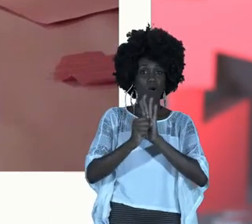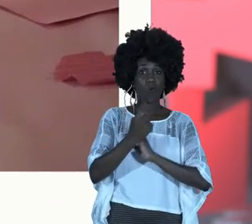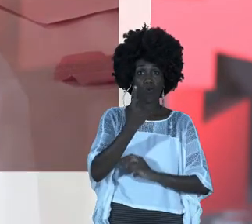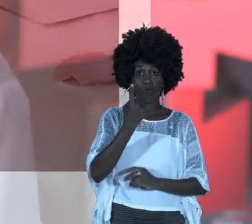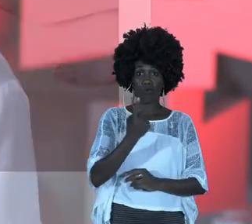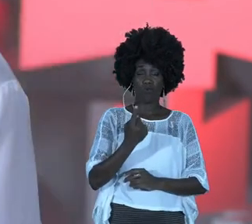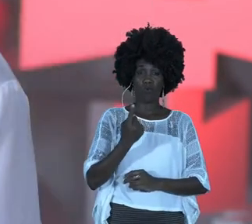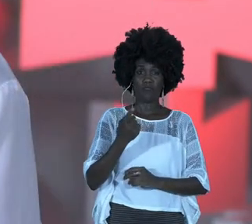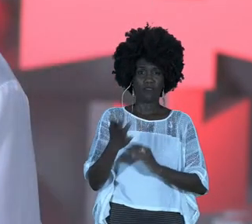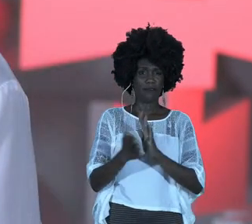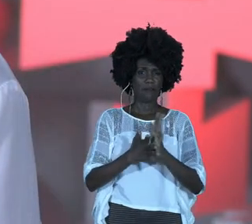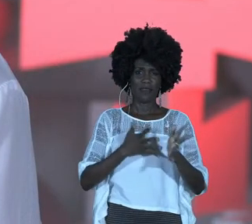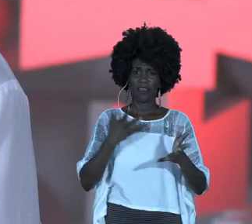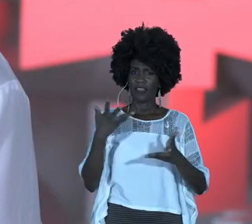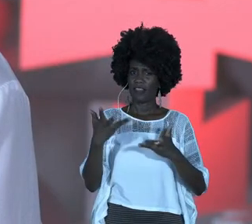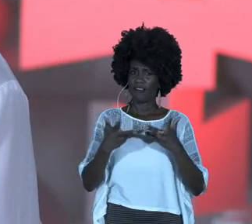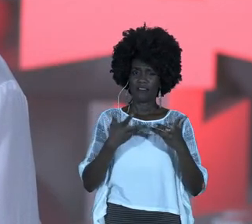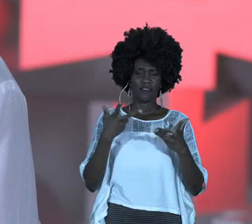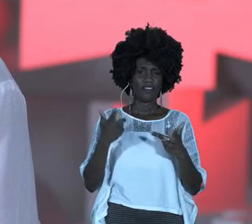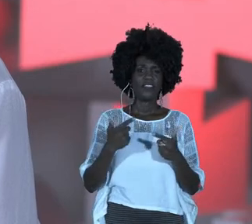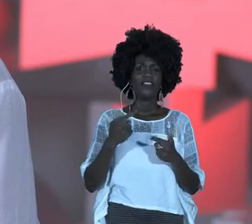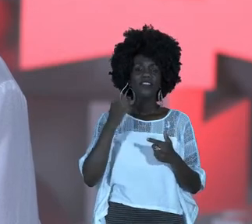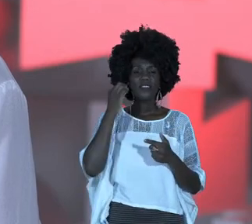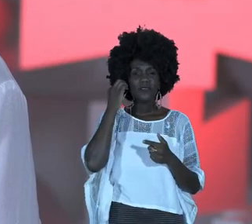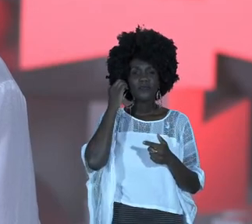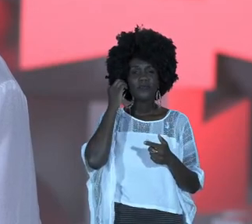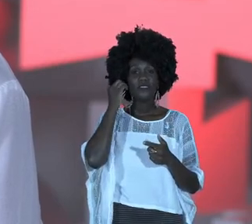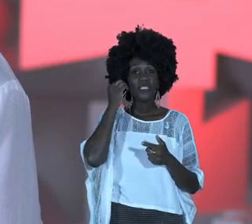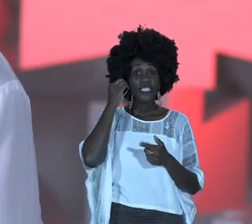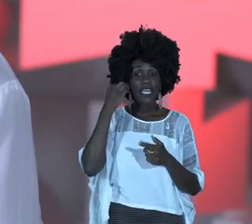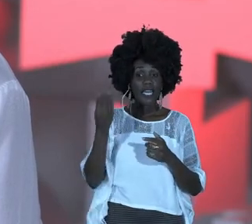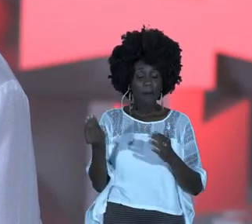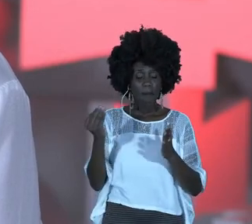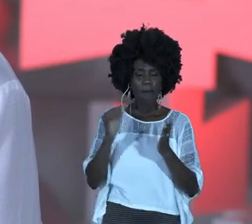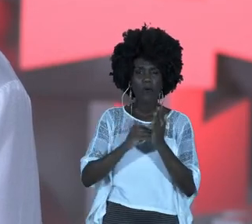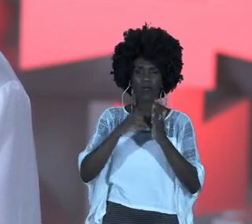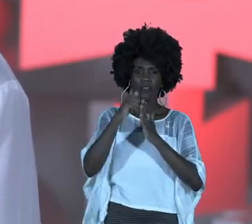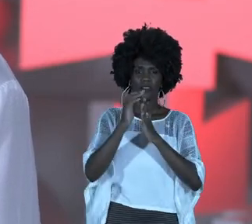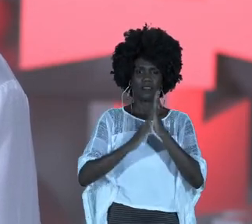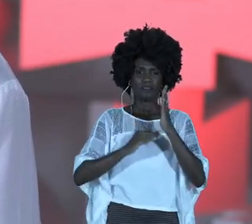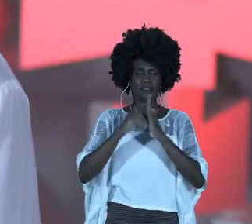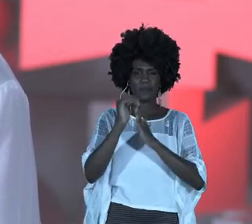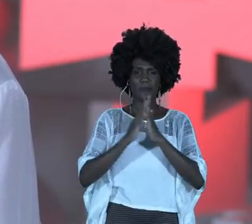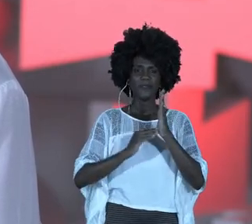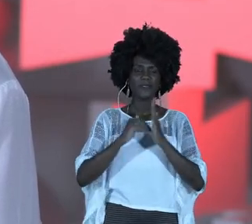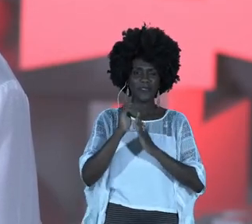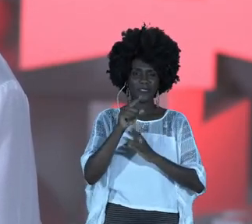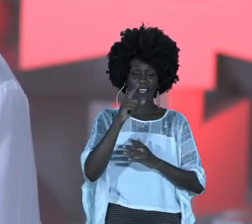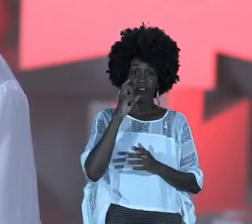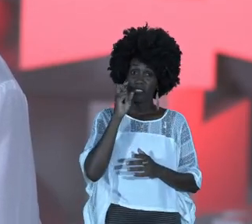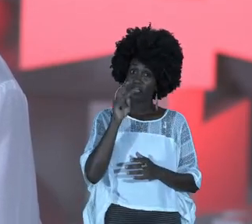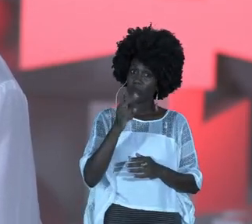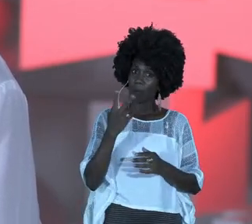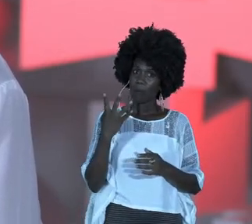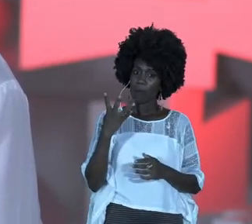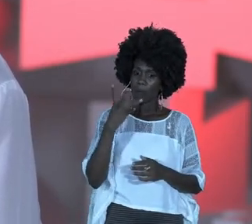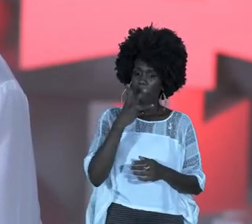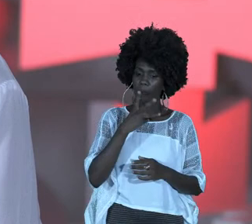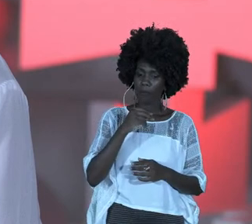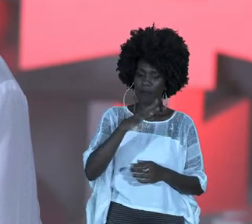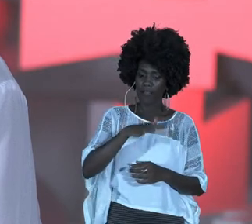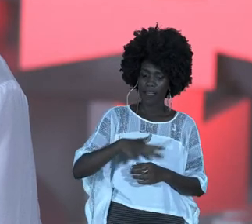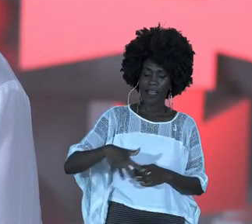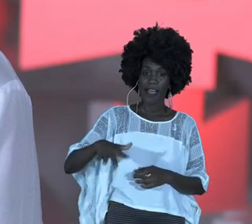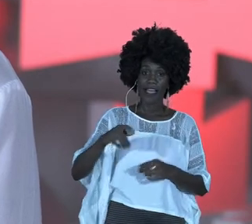maravilhosa que ele traz e coloca aqui no projeto dele, né? E aqui você vê como ficou aqui a sala